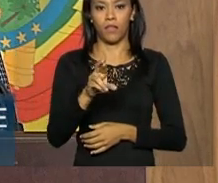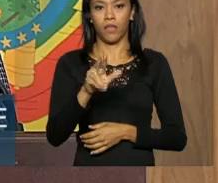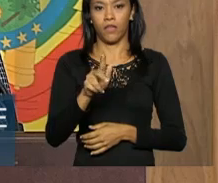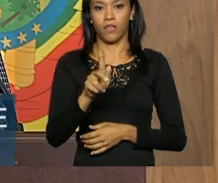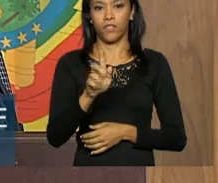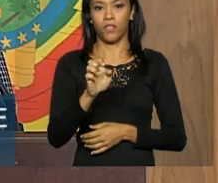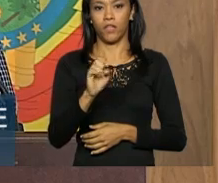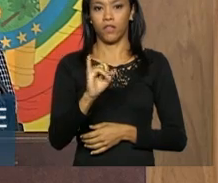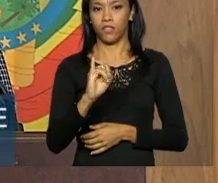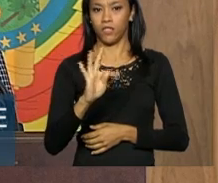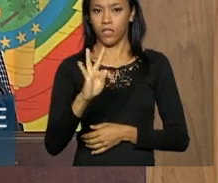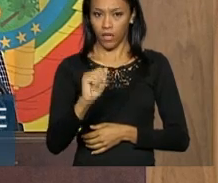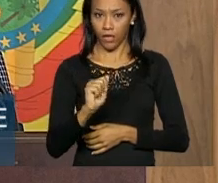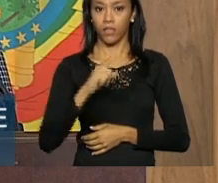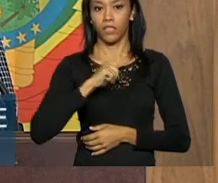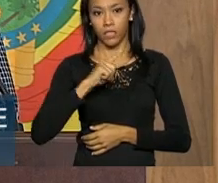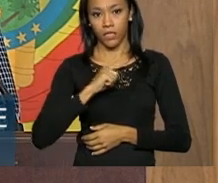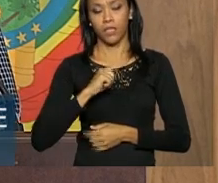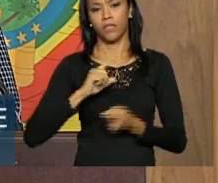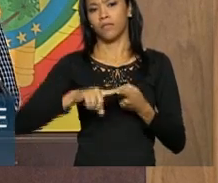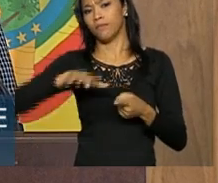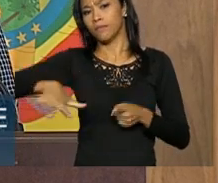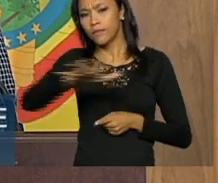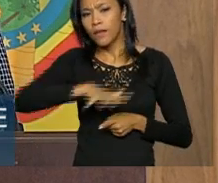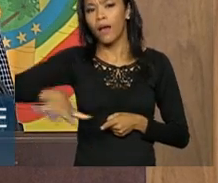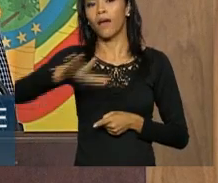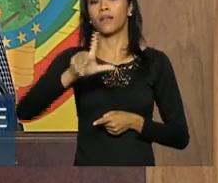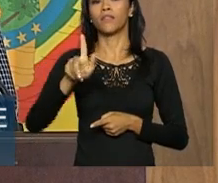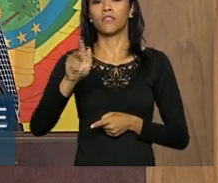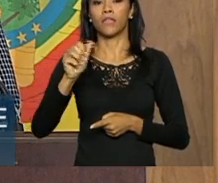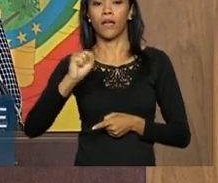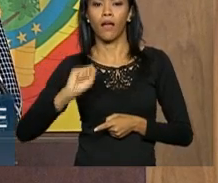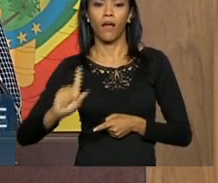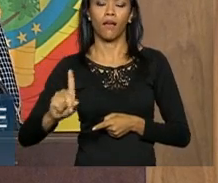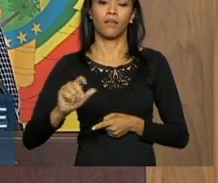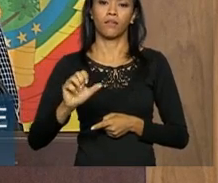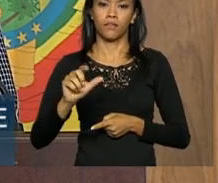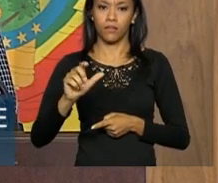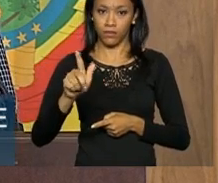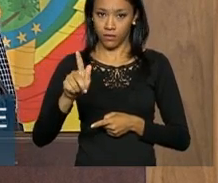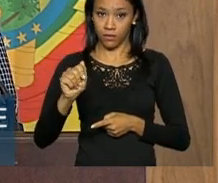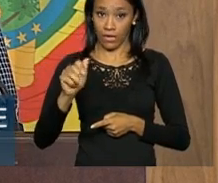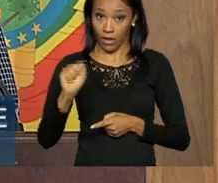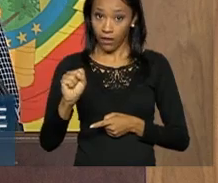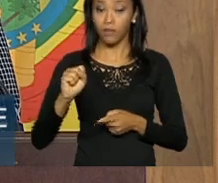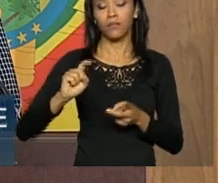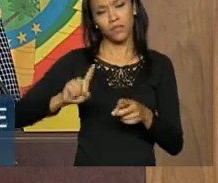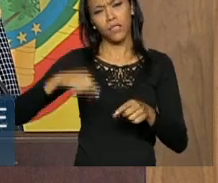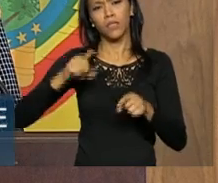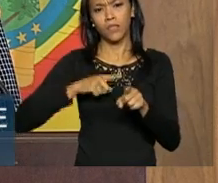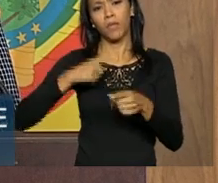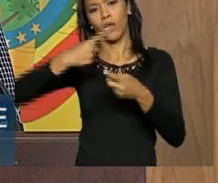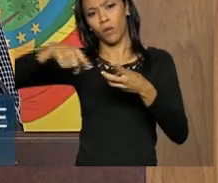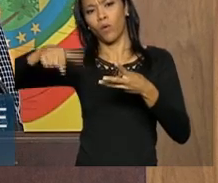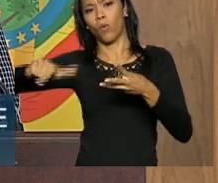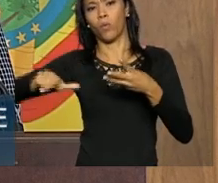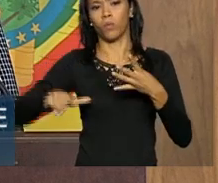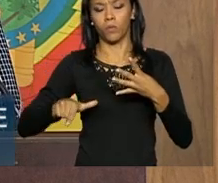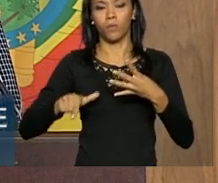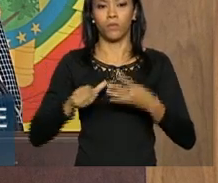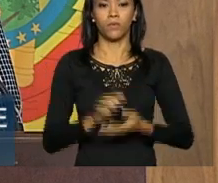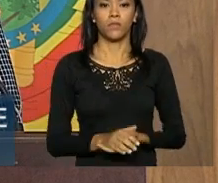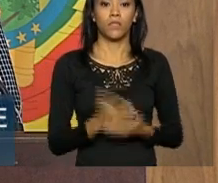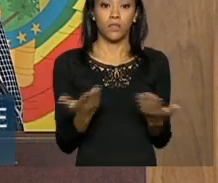entre nossos países na área de gás e, certamente, de outros hidrocarburos.